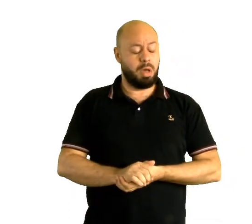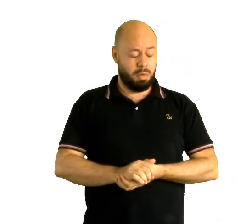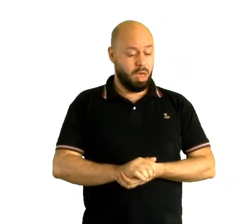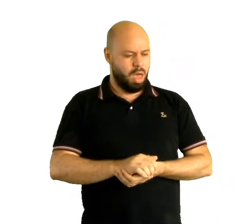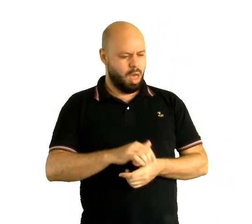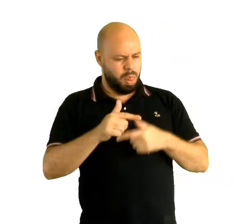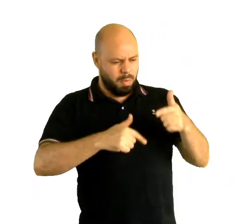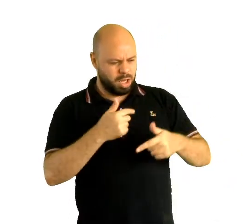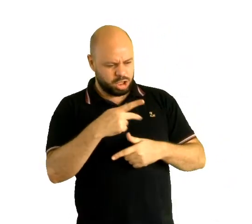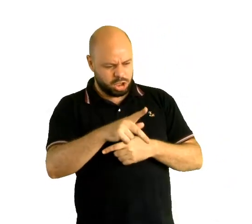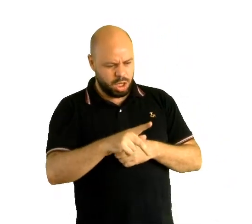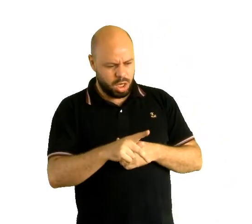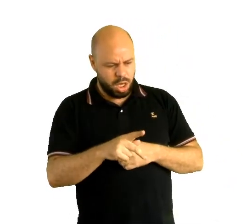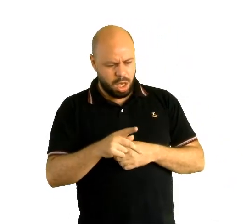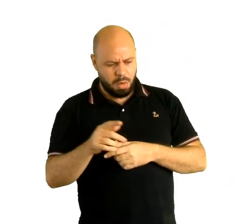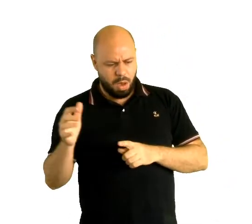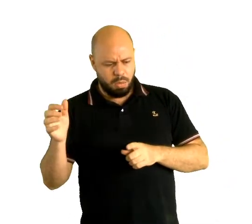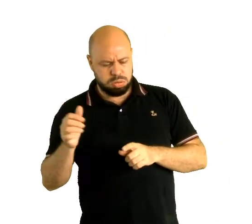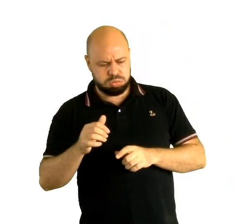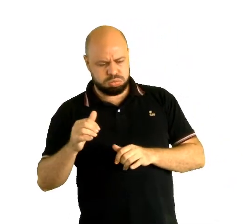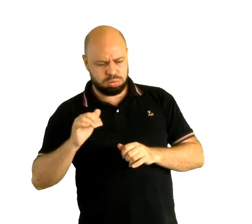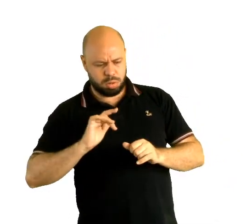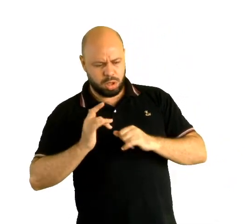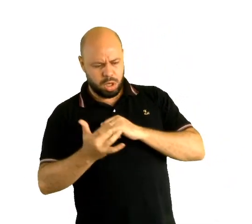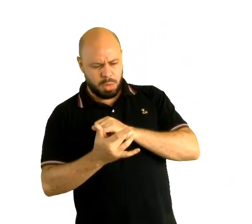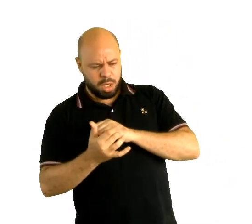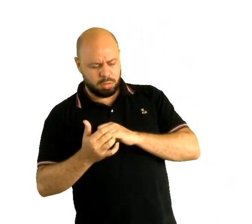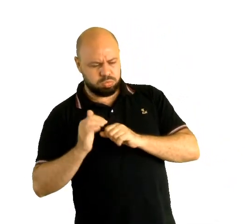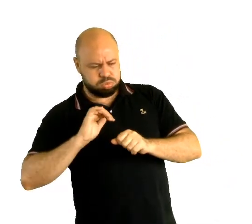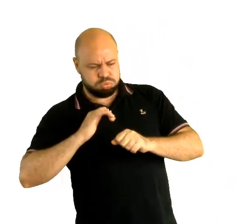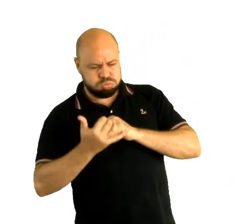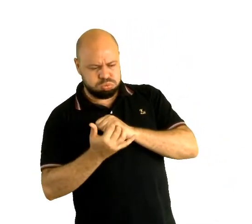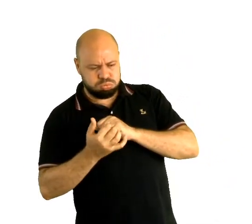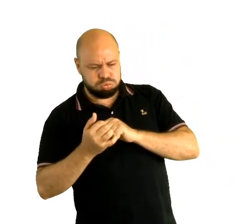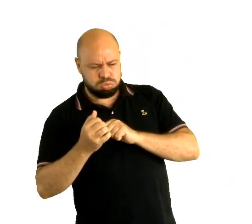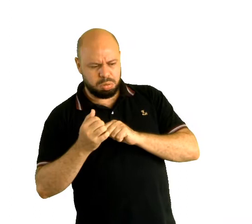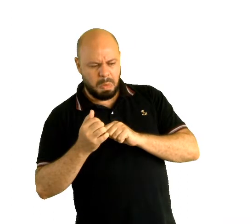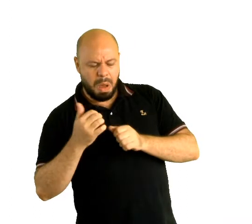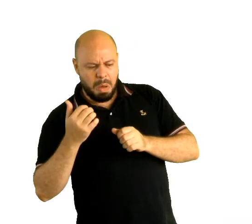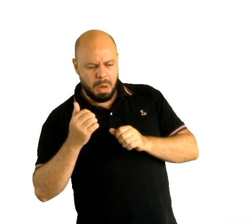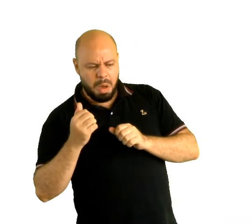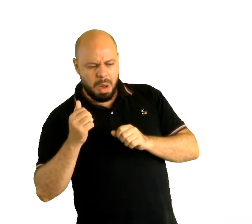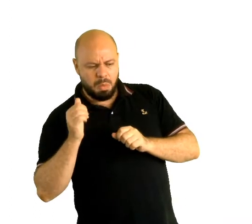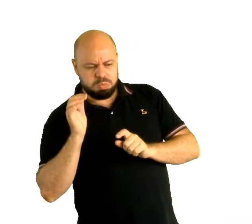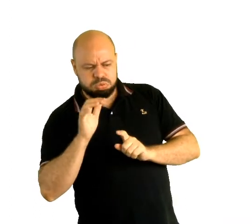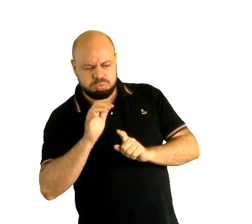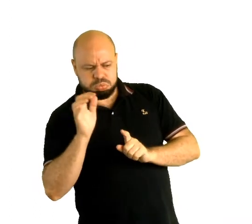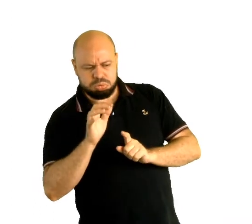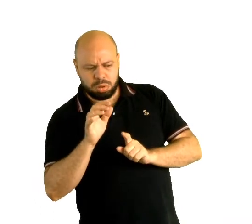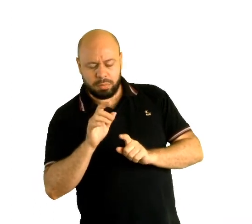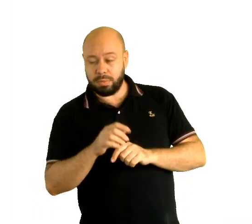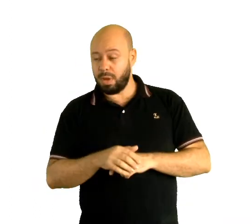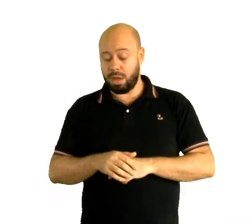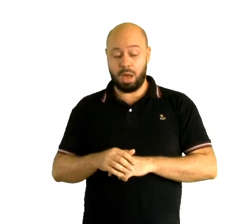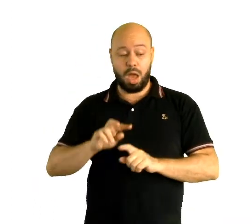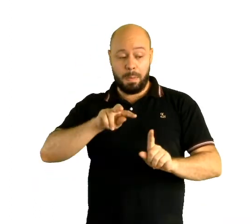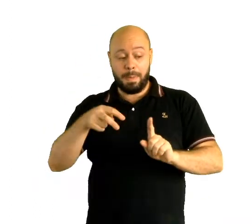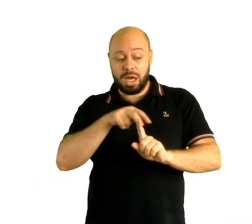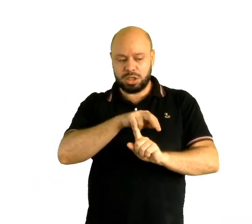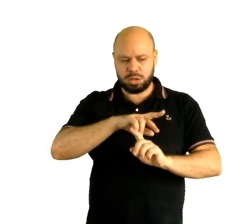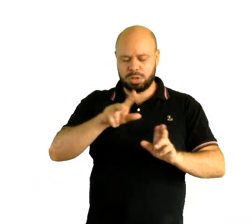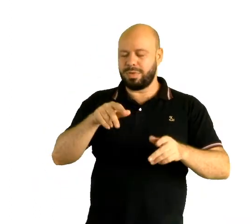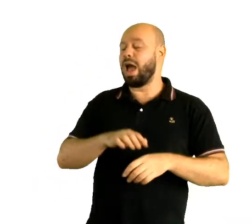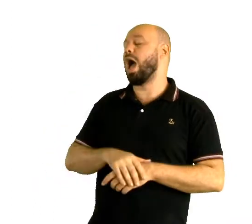impulsionado pelas mídias eletrônicas, foi um quebra de paradigma? Sim, tudo se deu